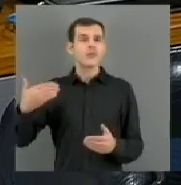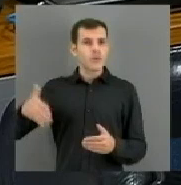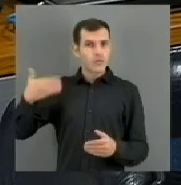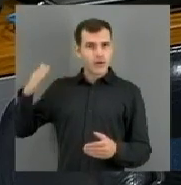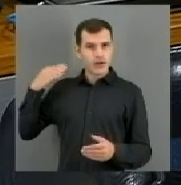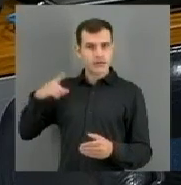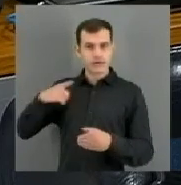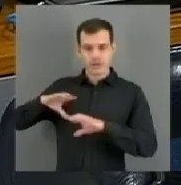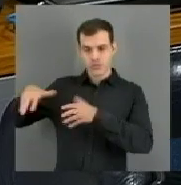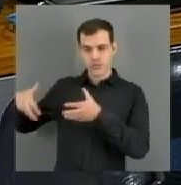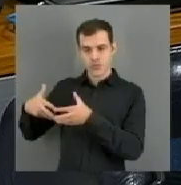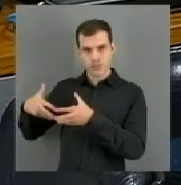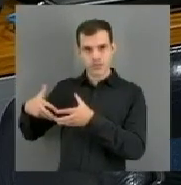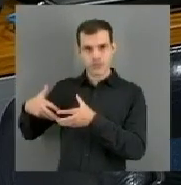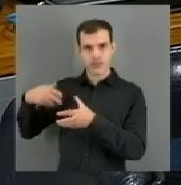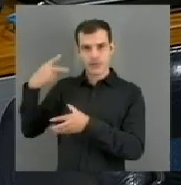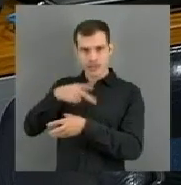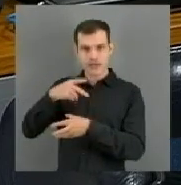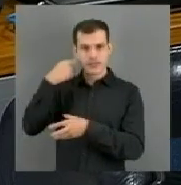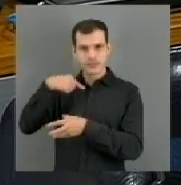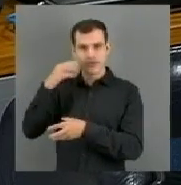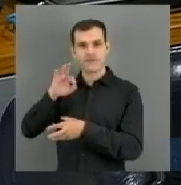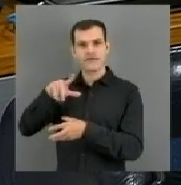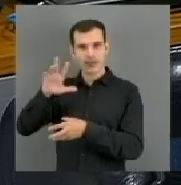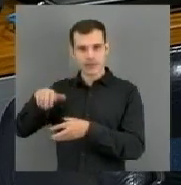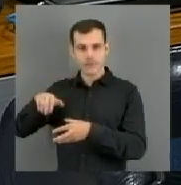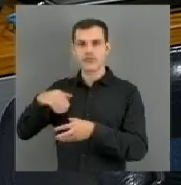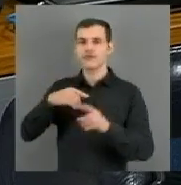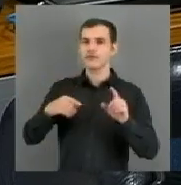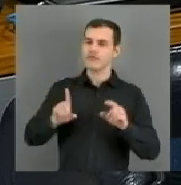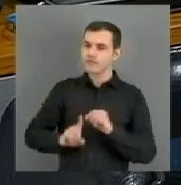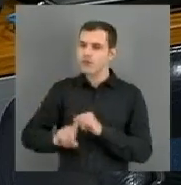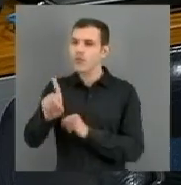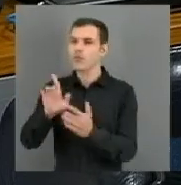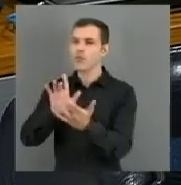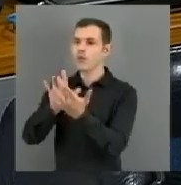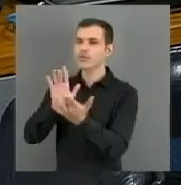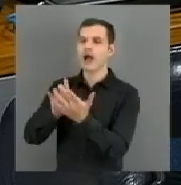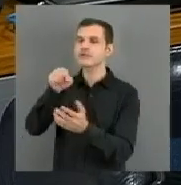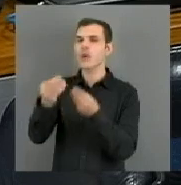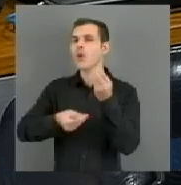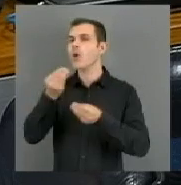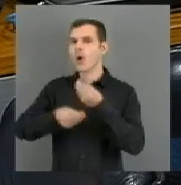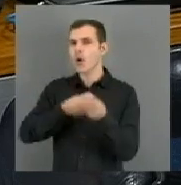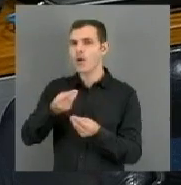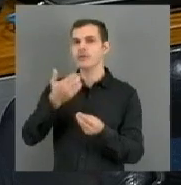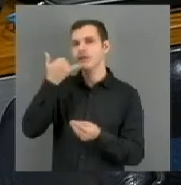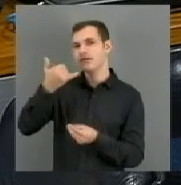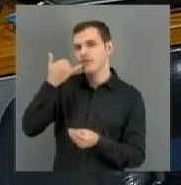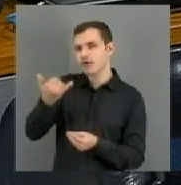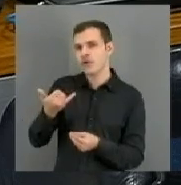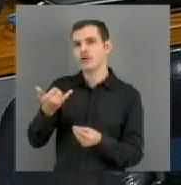para tratar desse assunto? Foi por telefone, pessoalmente, via assessoria? Apenas